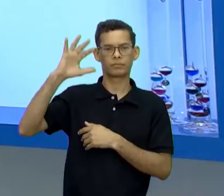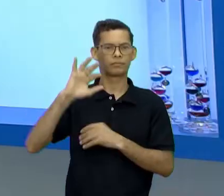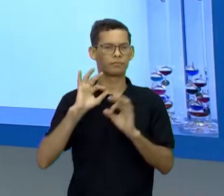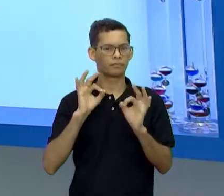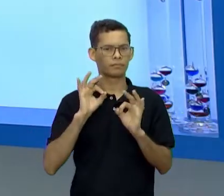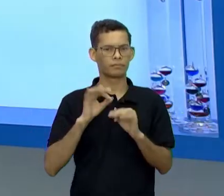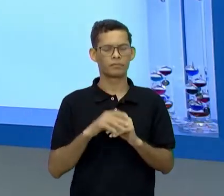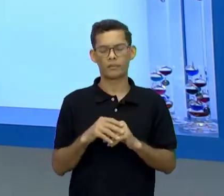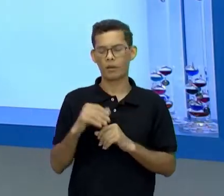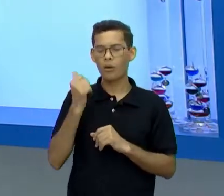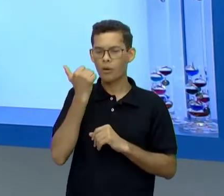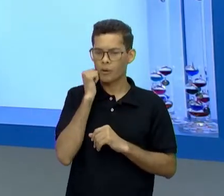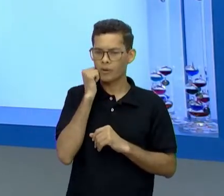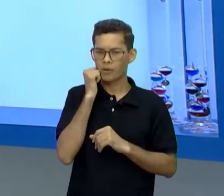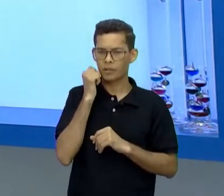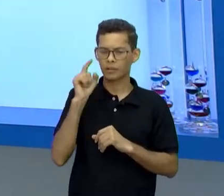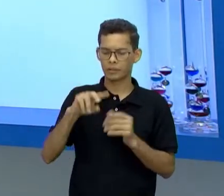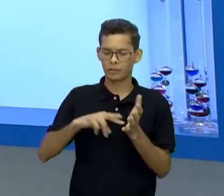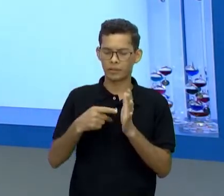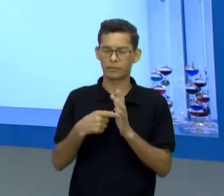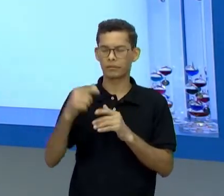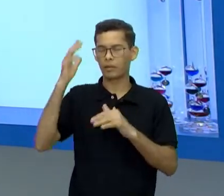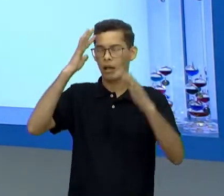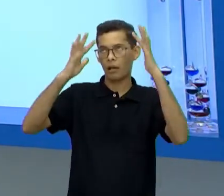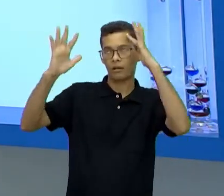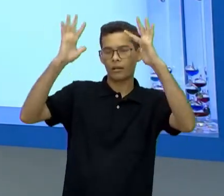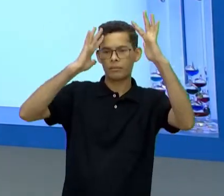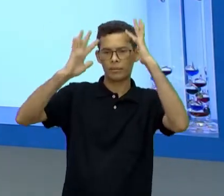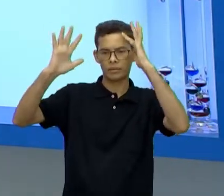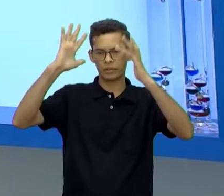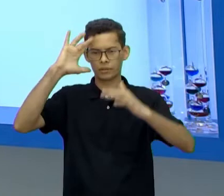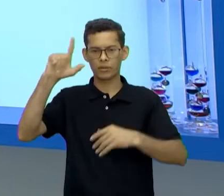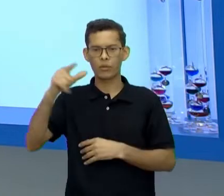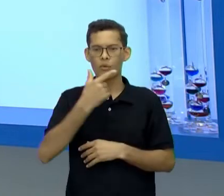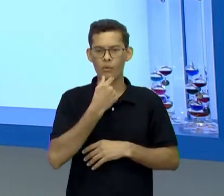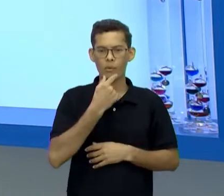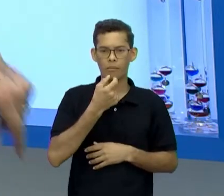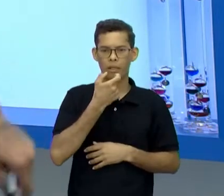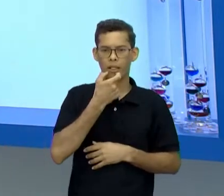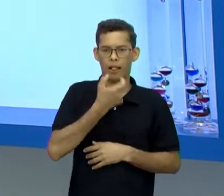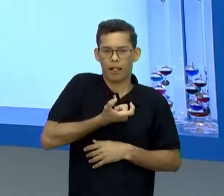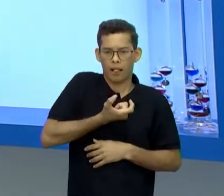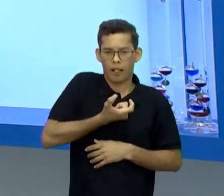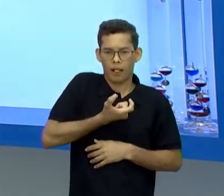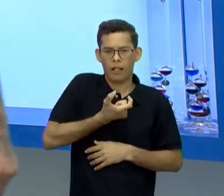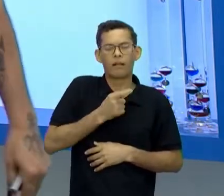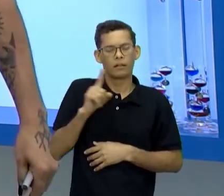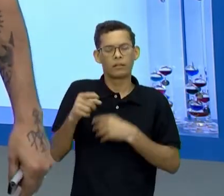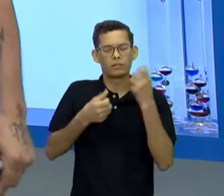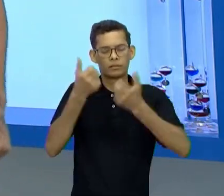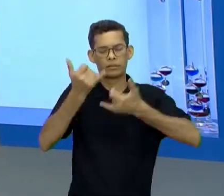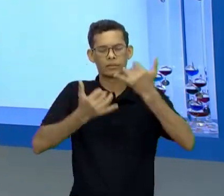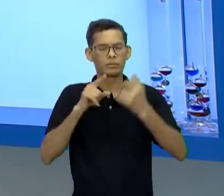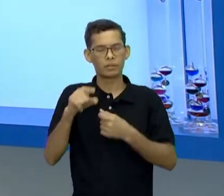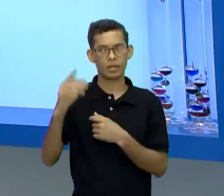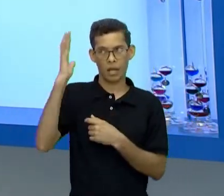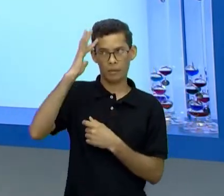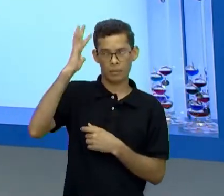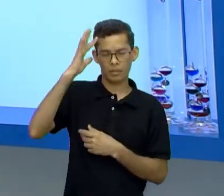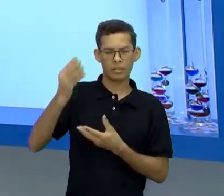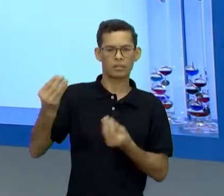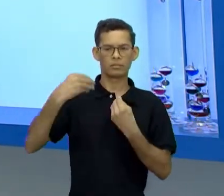A ciência também é imaginação. O Einstein fala isso. A imaginação é o melhor método para você atingir o